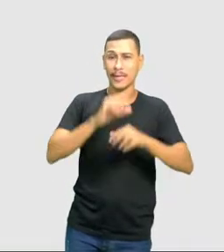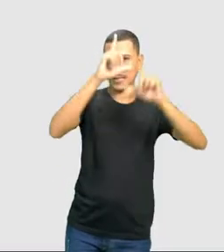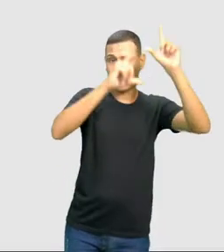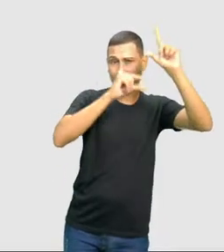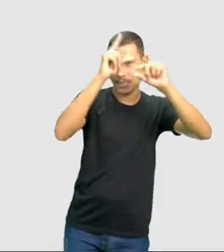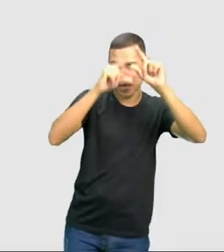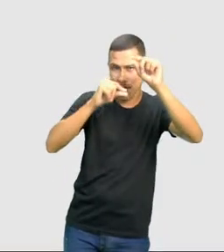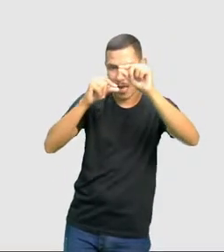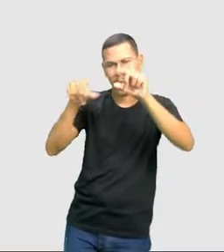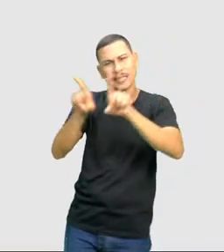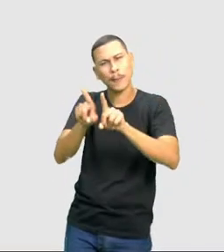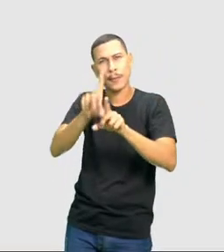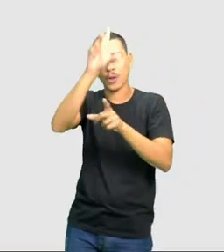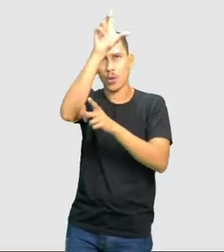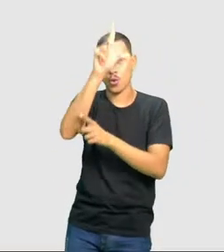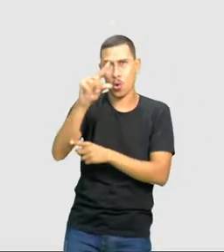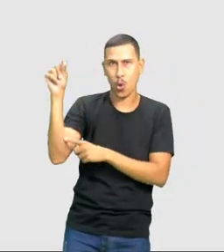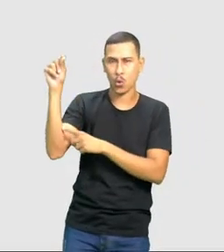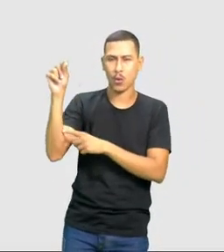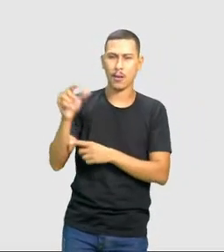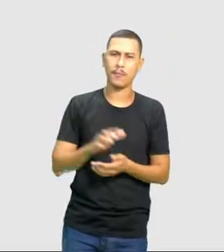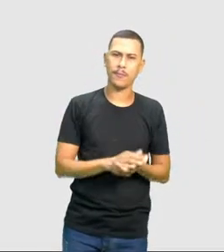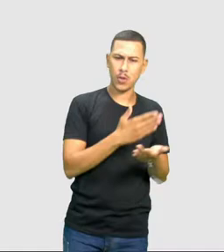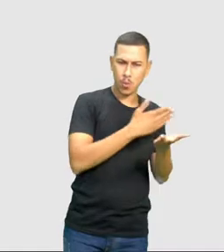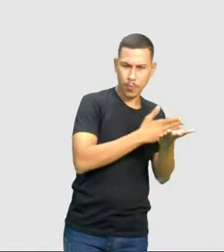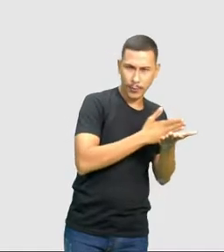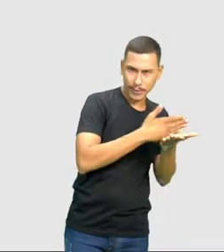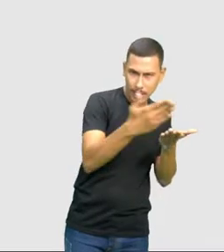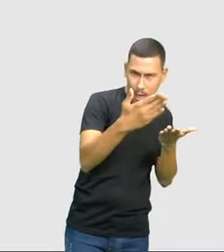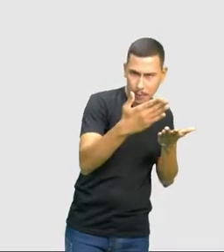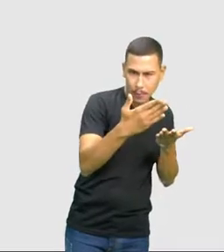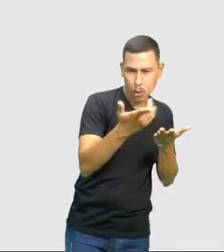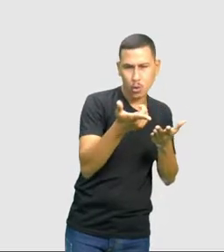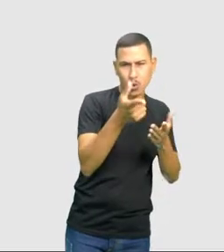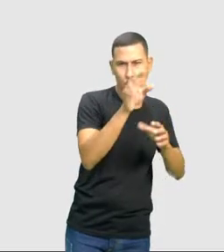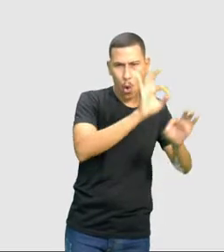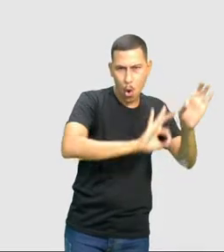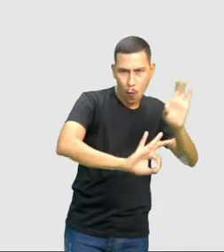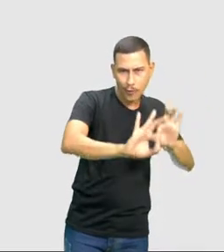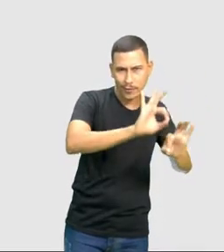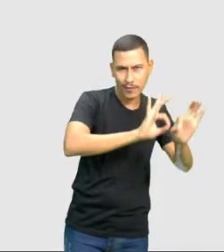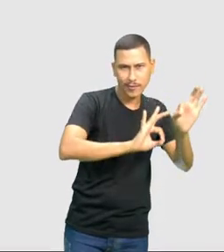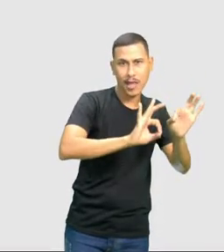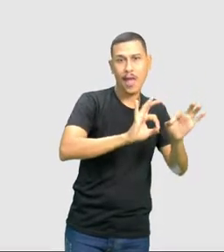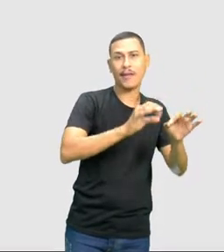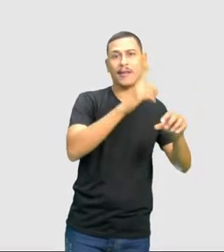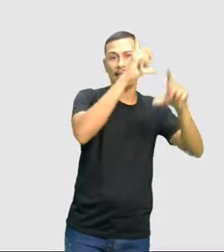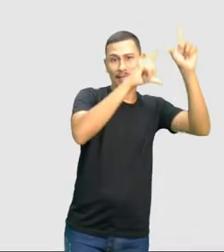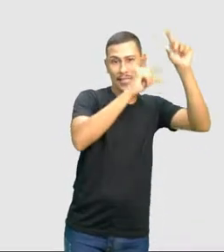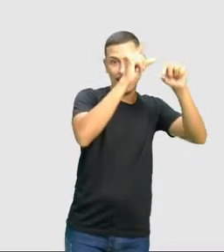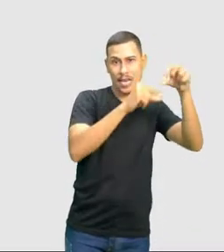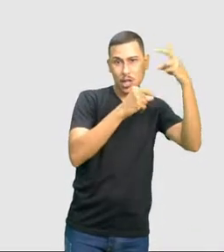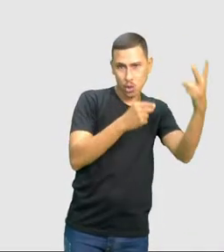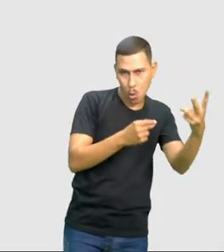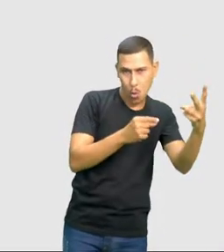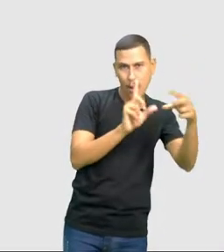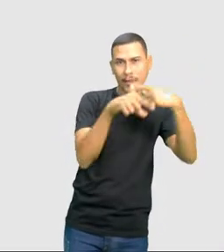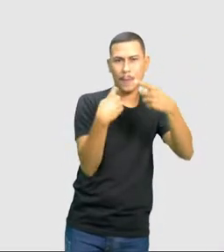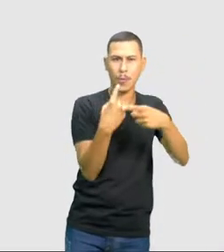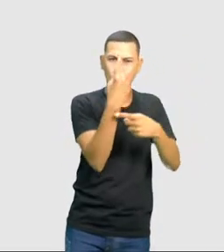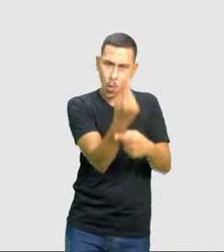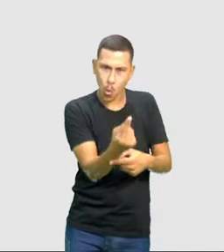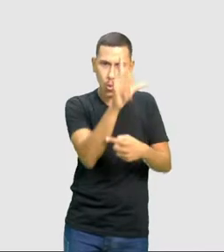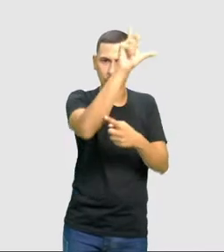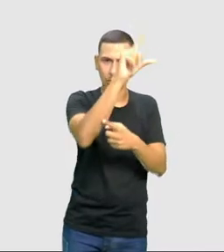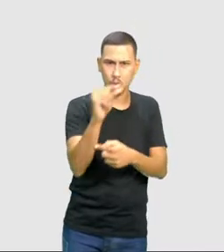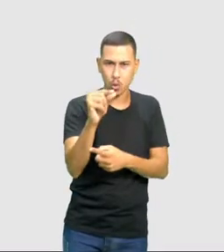as luas. Começamos pelo padrão com duas estrelas e uma lua. Mais duas estrelas e uma